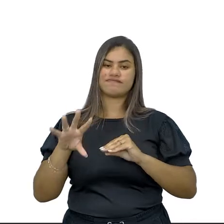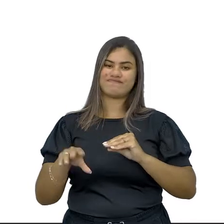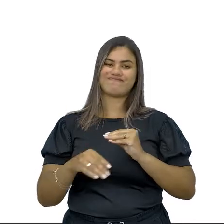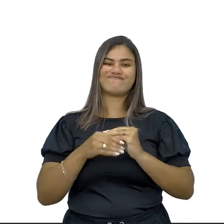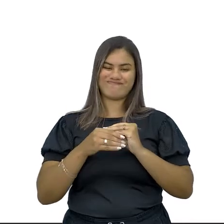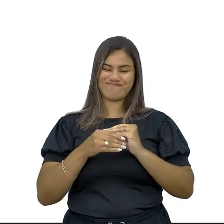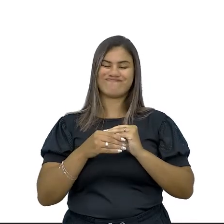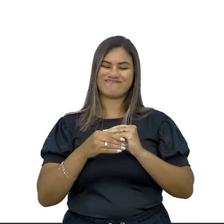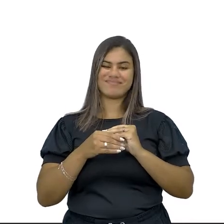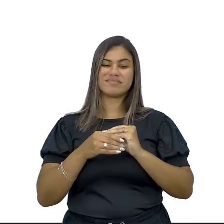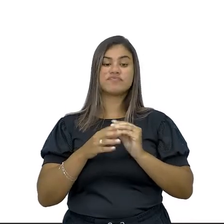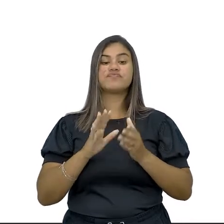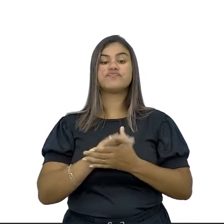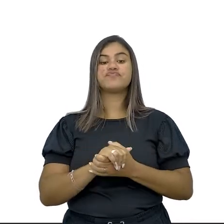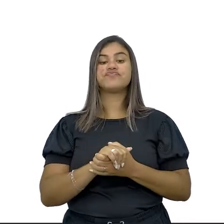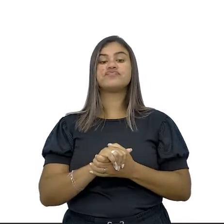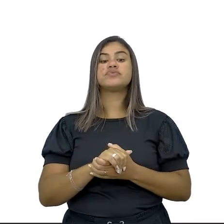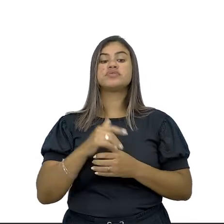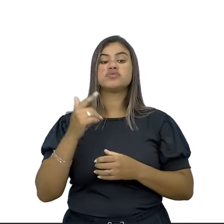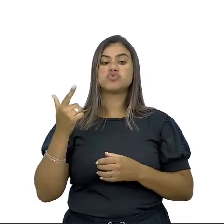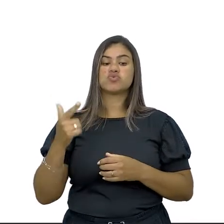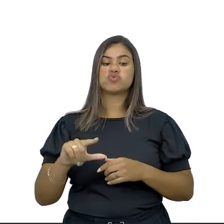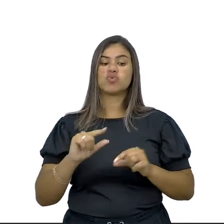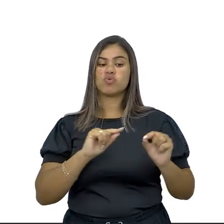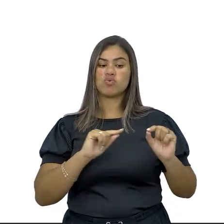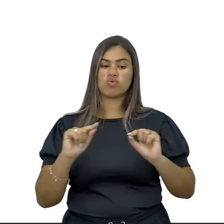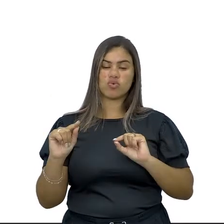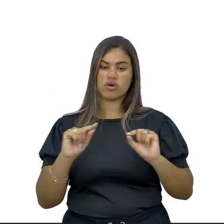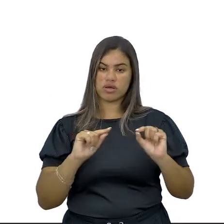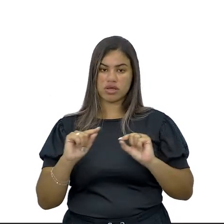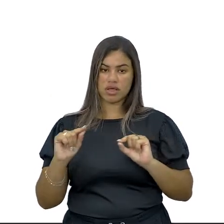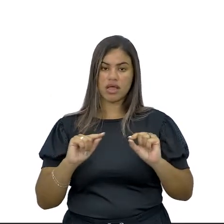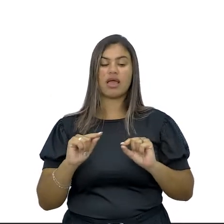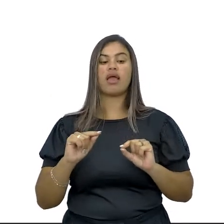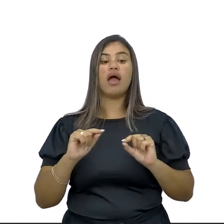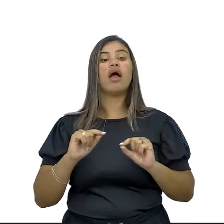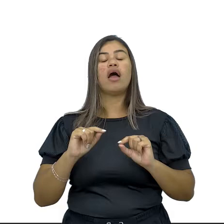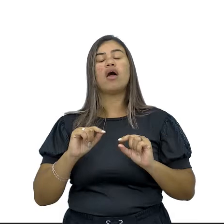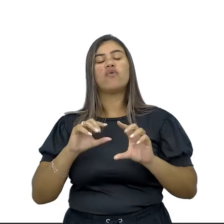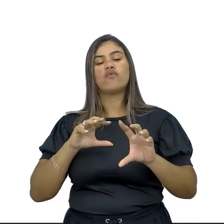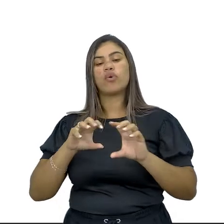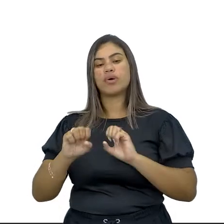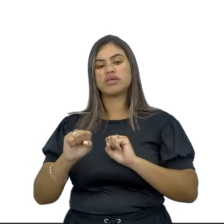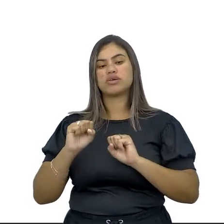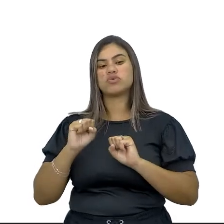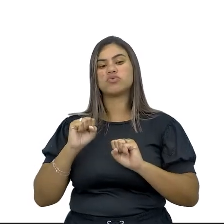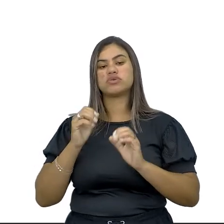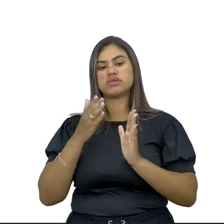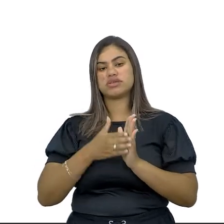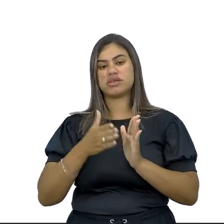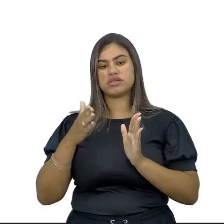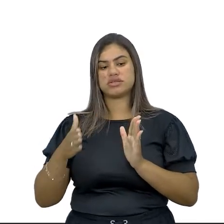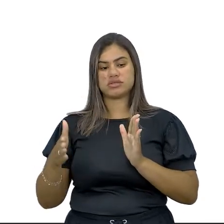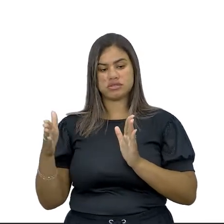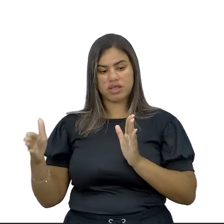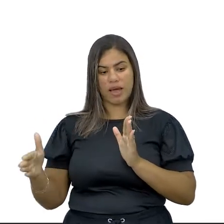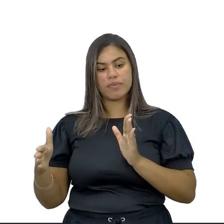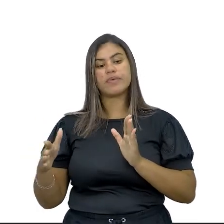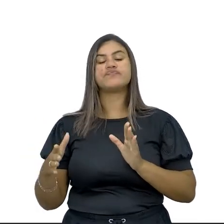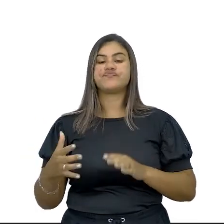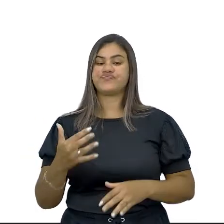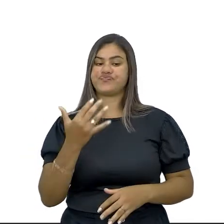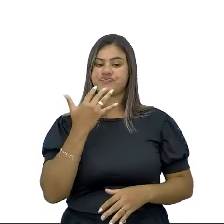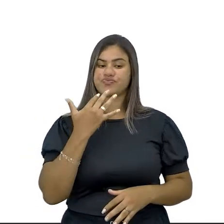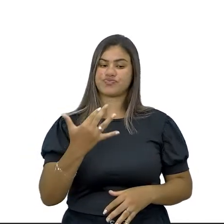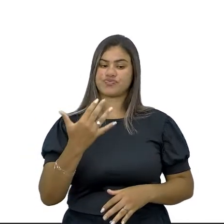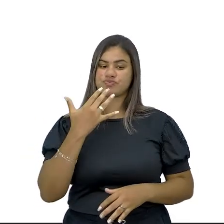complementares. E aí, partindo dessa premissa da formação de etapa, né, na formação de etapa, perdão, que